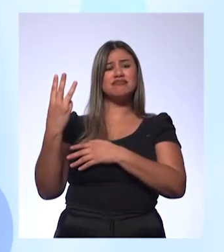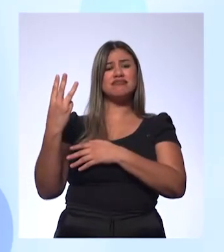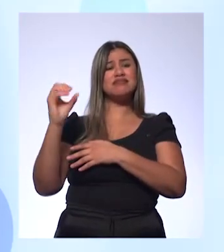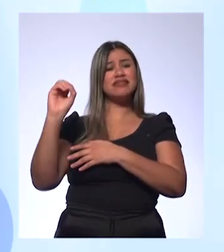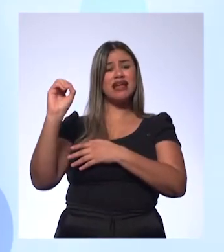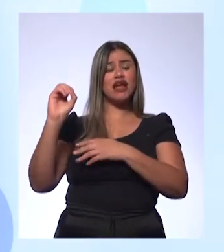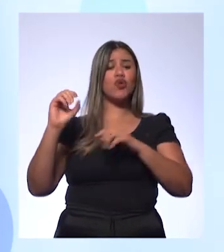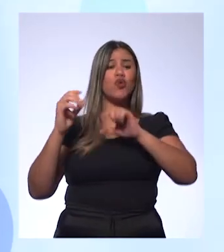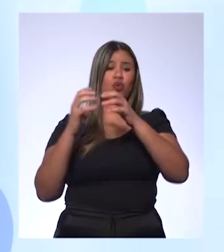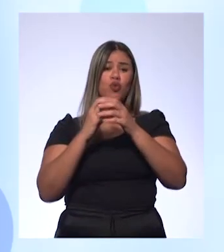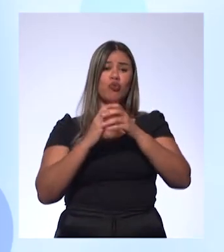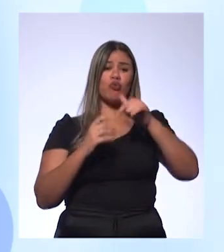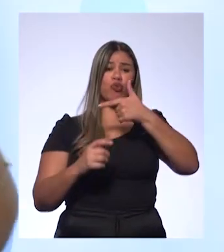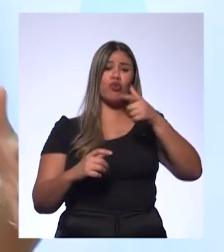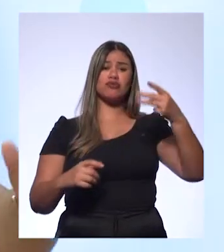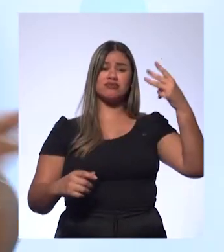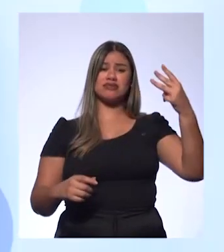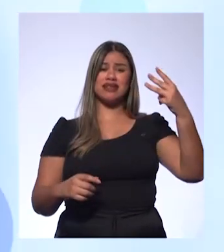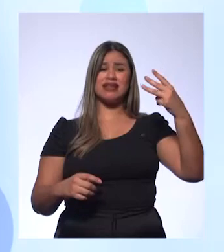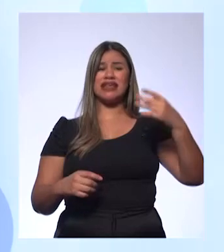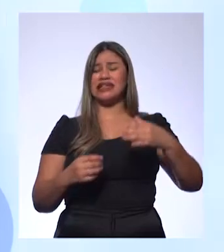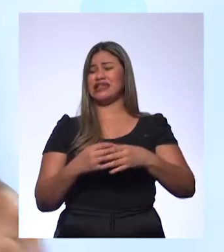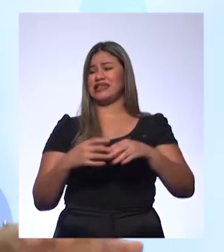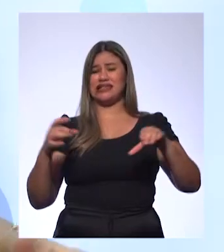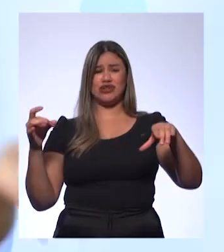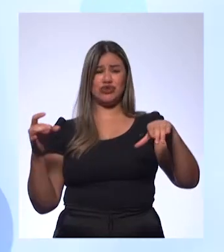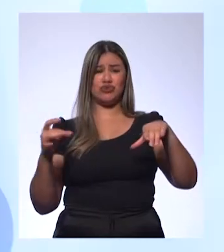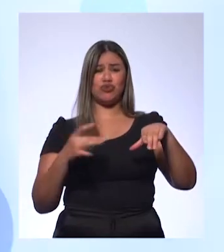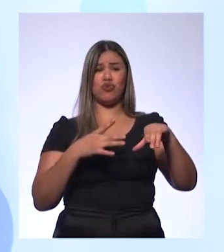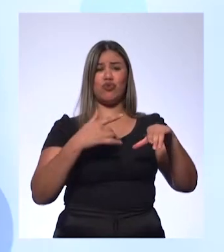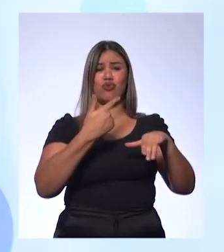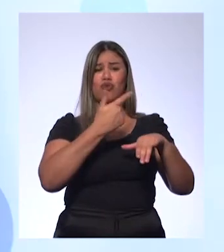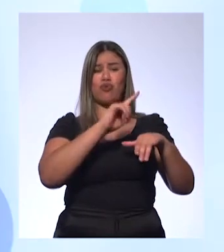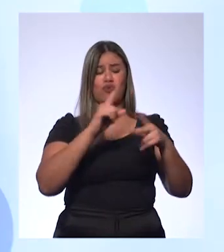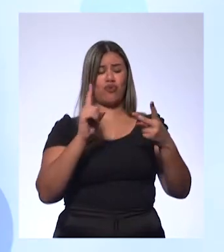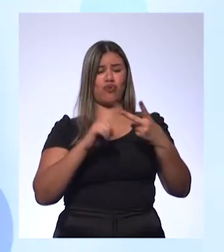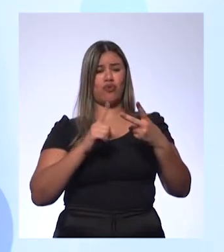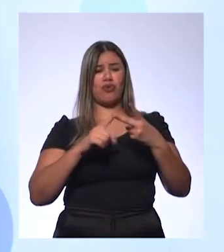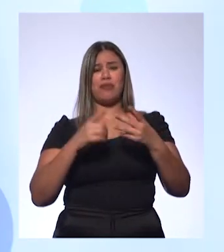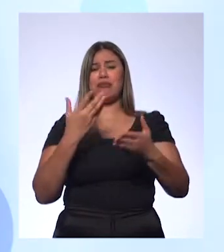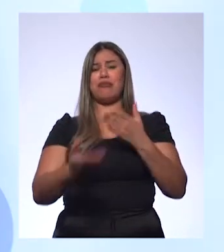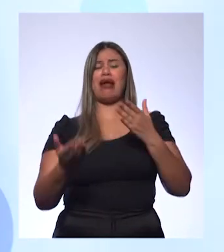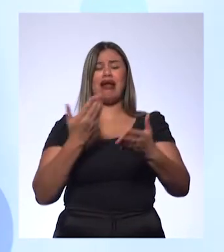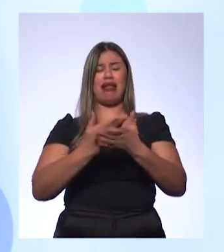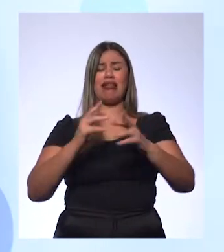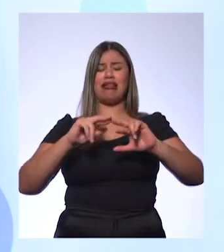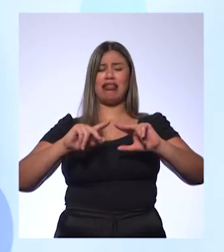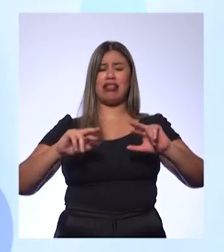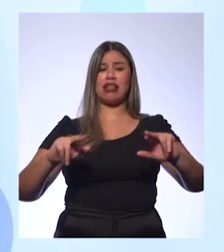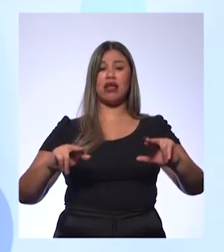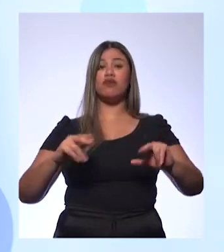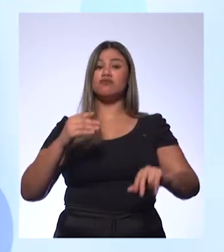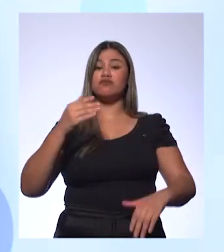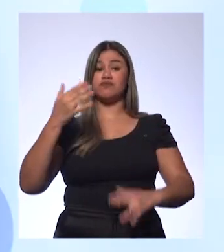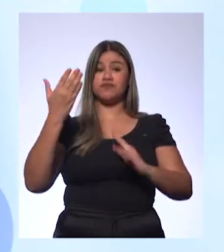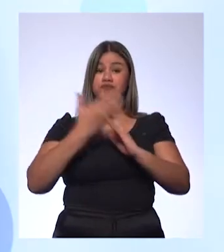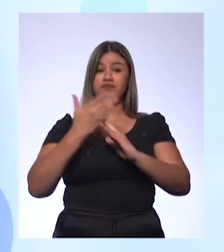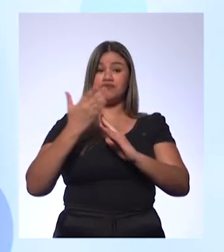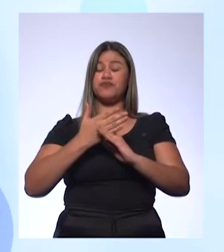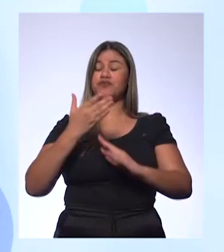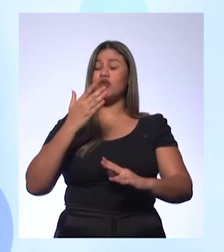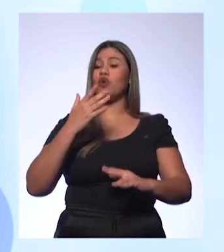se dando muito mal, já fez gol contra, gol na trave, está perdendo. Na hora do intervalo, o técnico chama o time